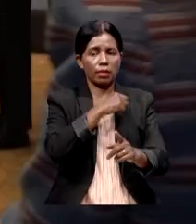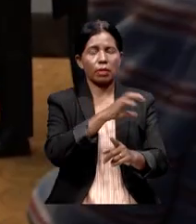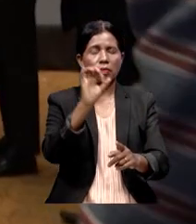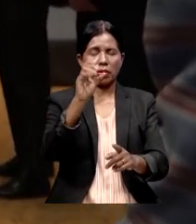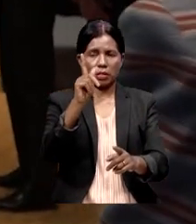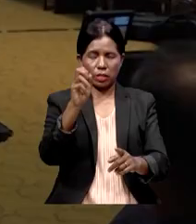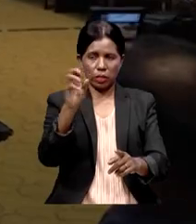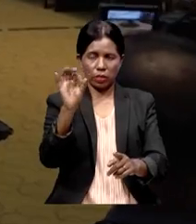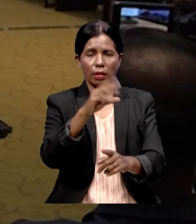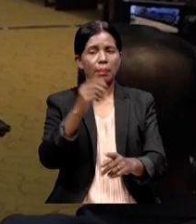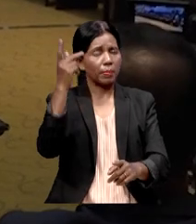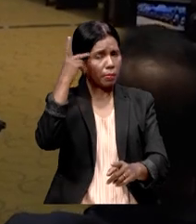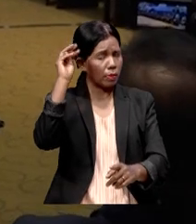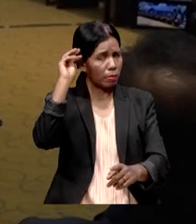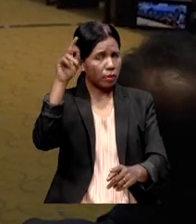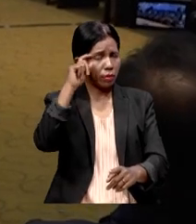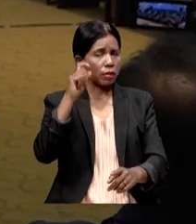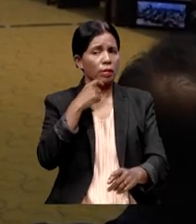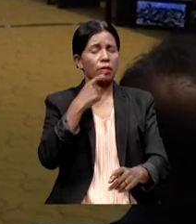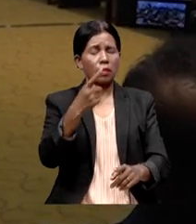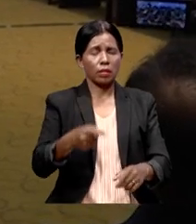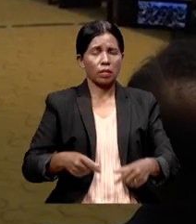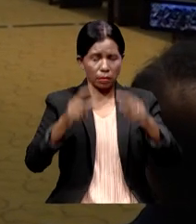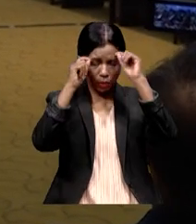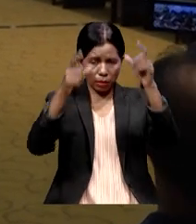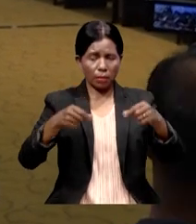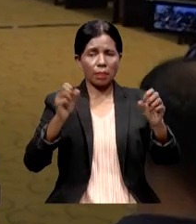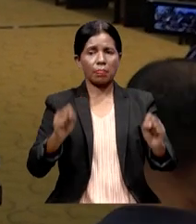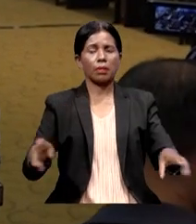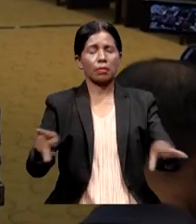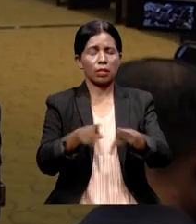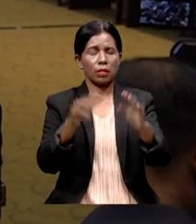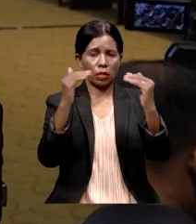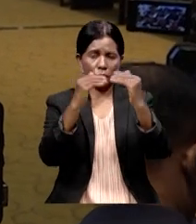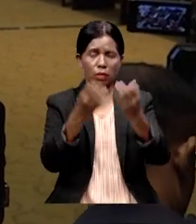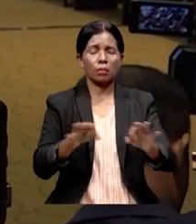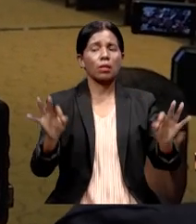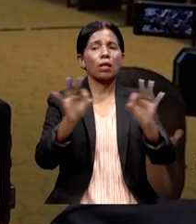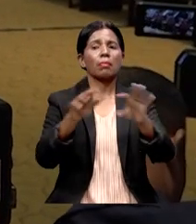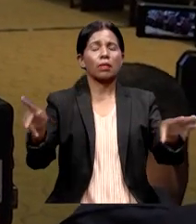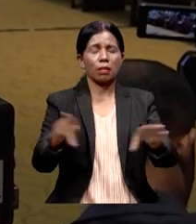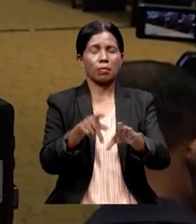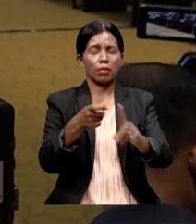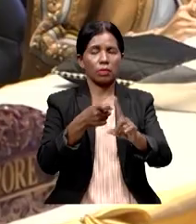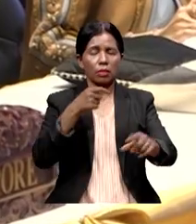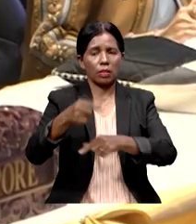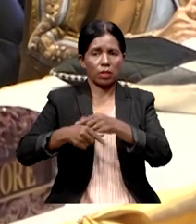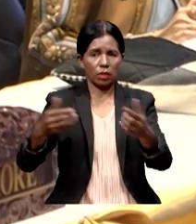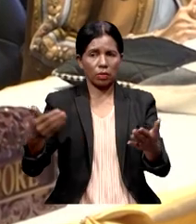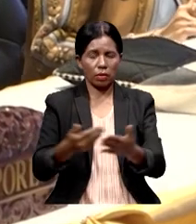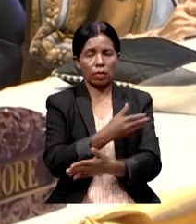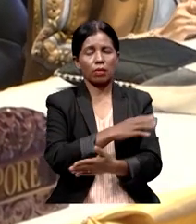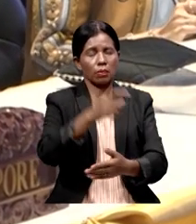Primeiro-Ministro Karazhan Guzmão Ateta, em Timor-Leste, honrar o Tambabele Rola Parte, e encontro importante. Nebe participa o Cesaração Fone, nebe